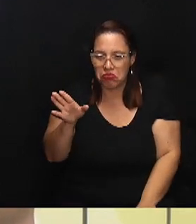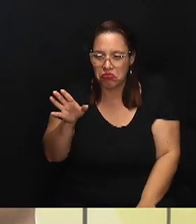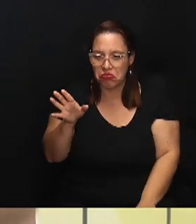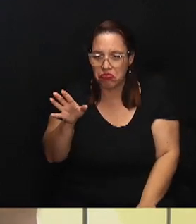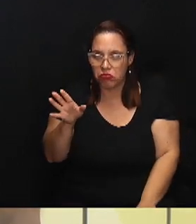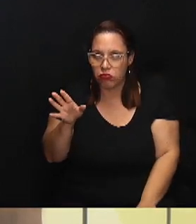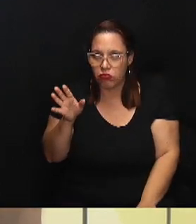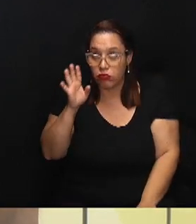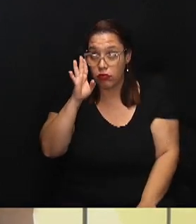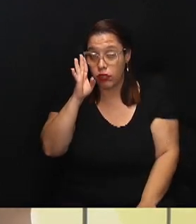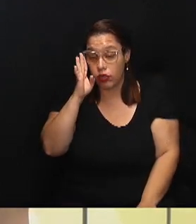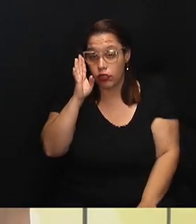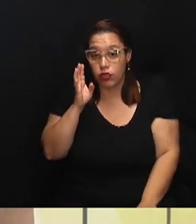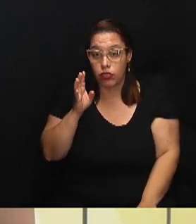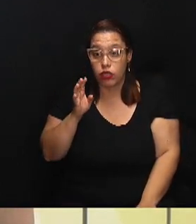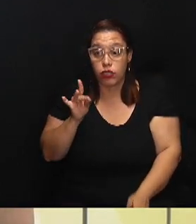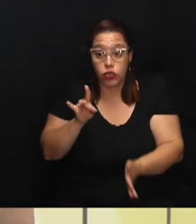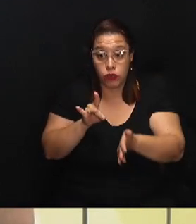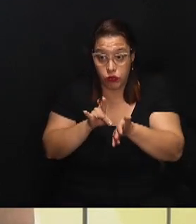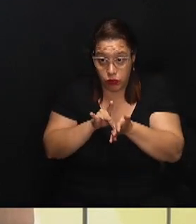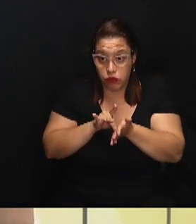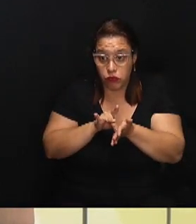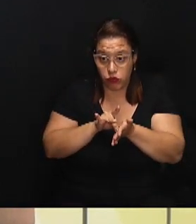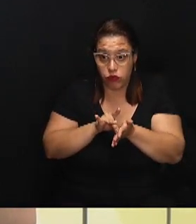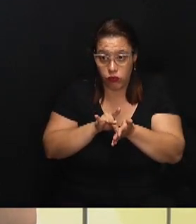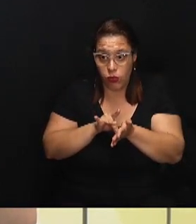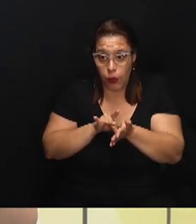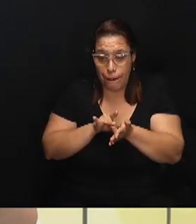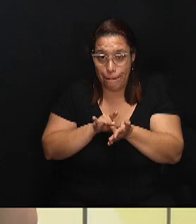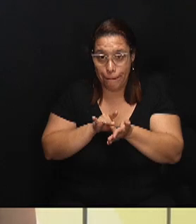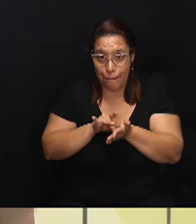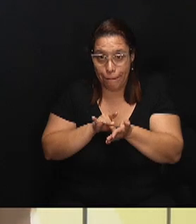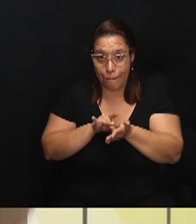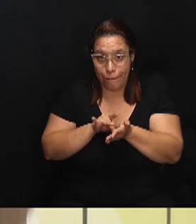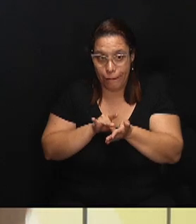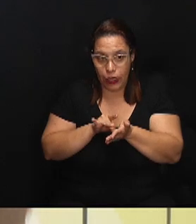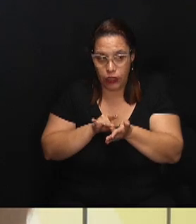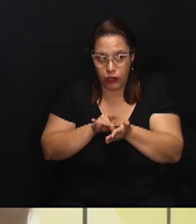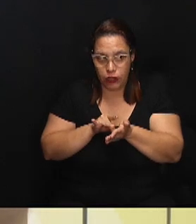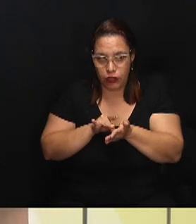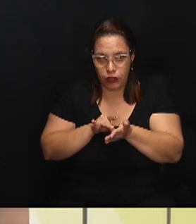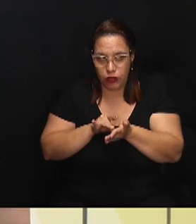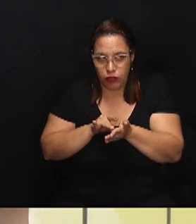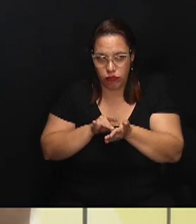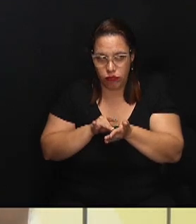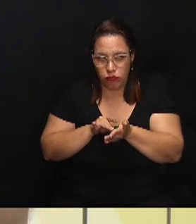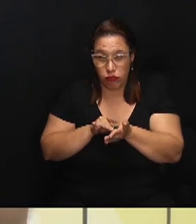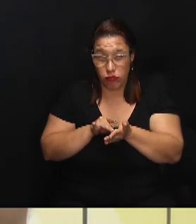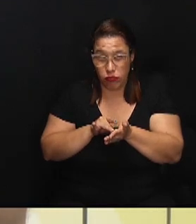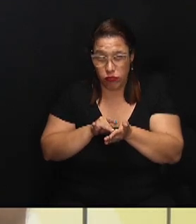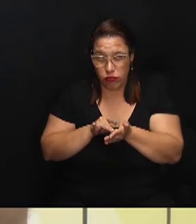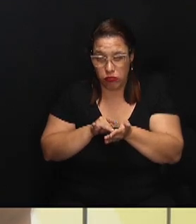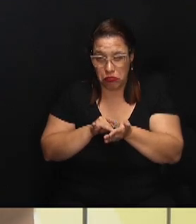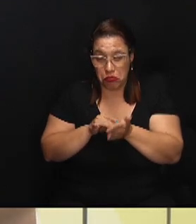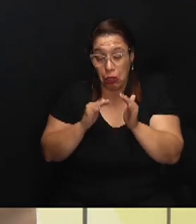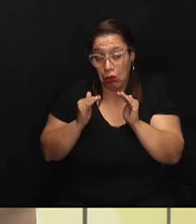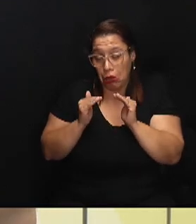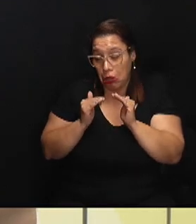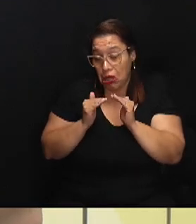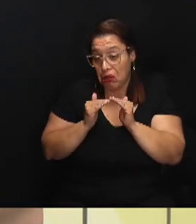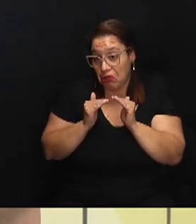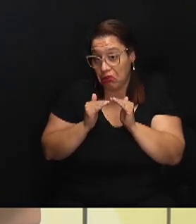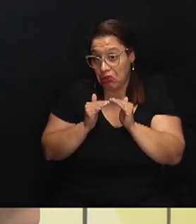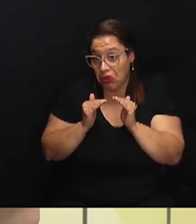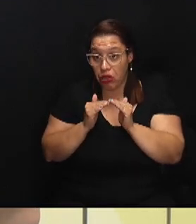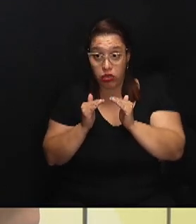de boas políticas, tentar realmente, digamos, alinhar as falas, né, das pessoas que falam abertamente. Porque